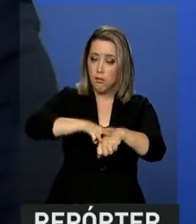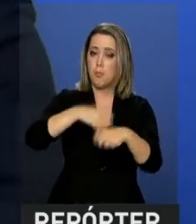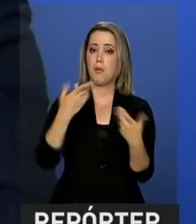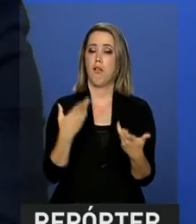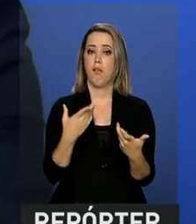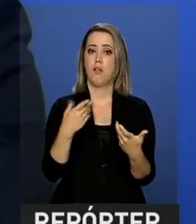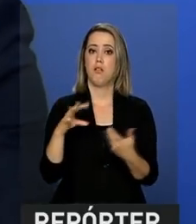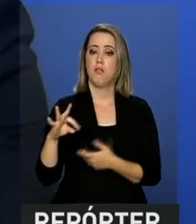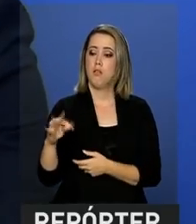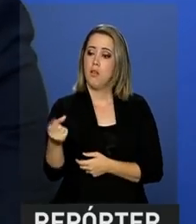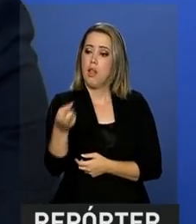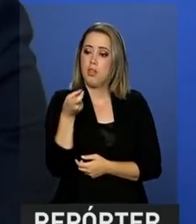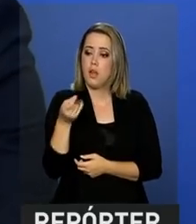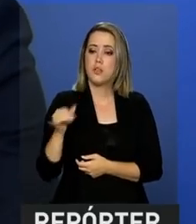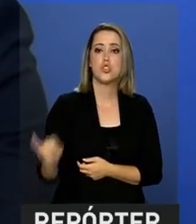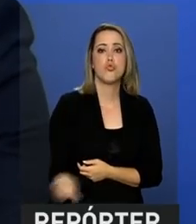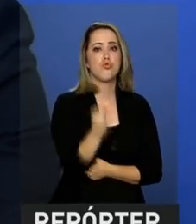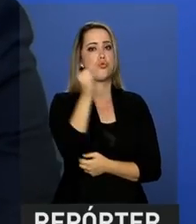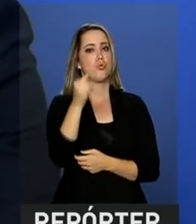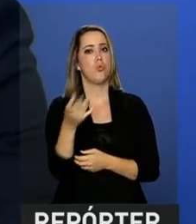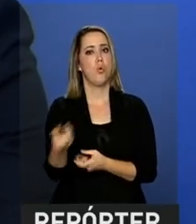as taxas de retorno,